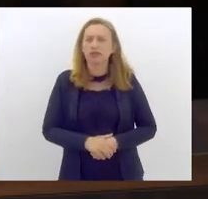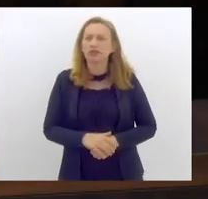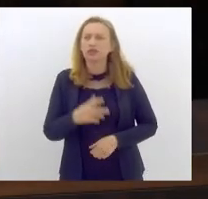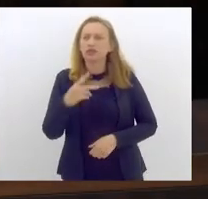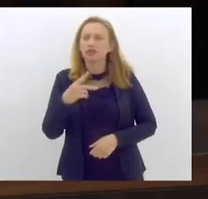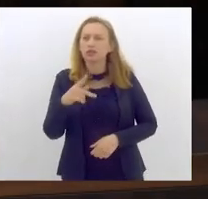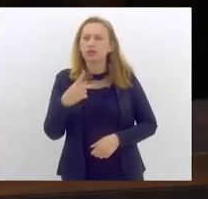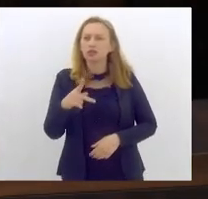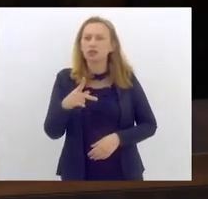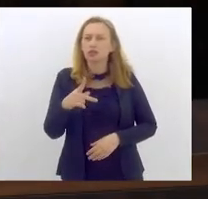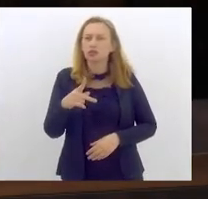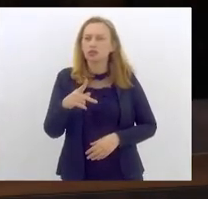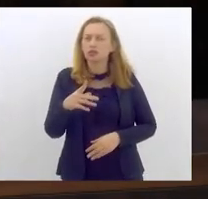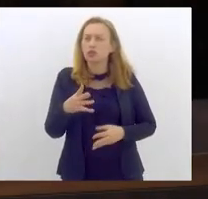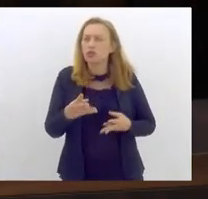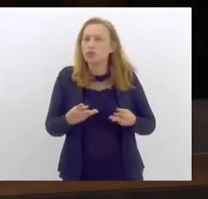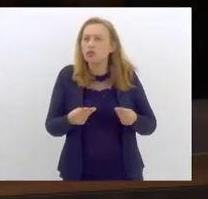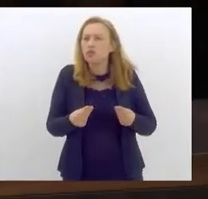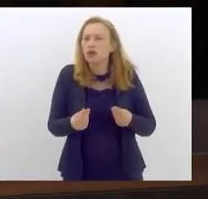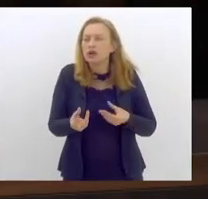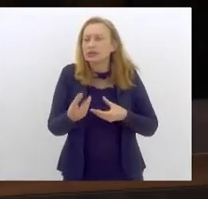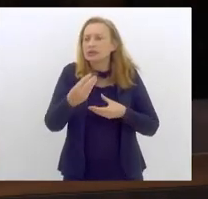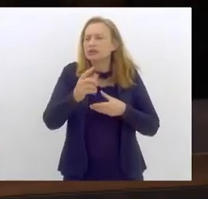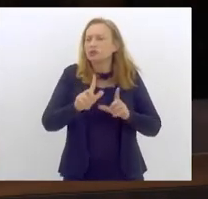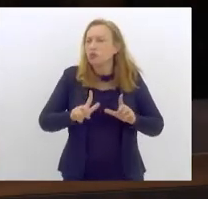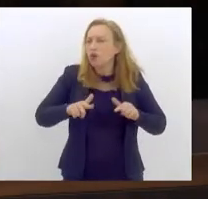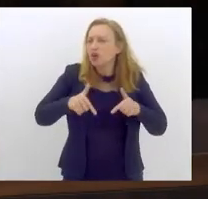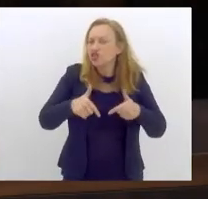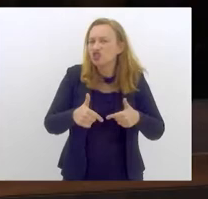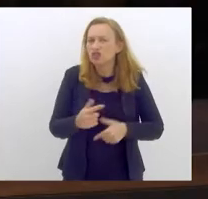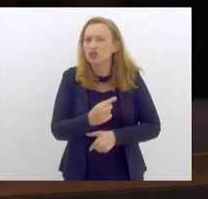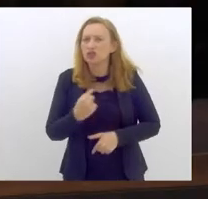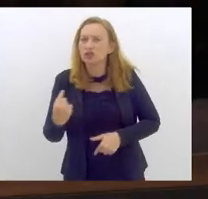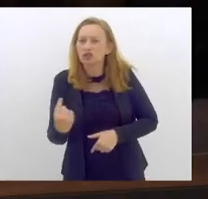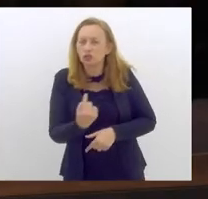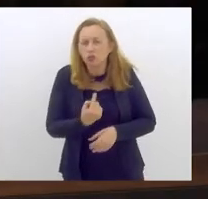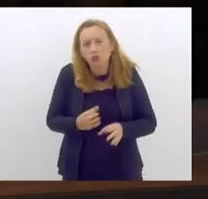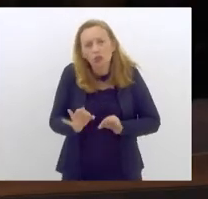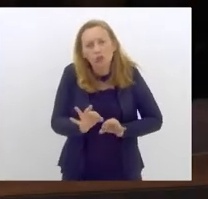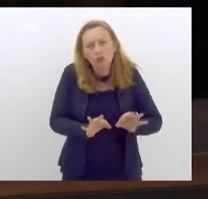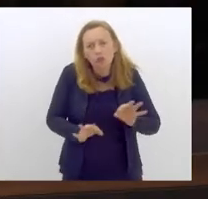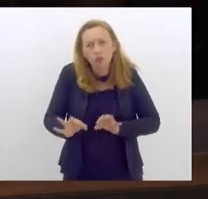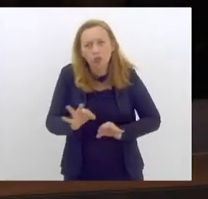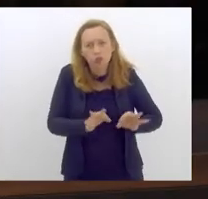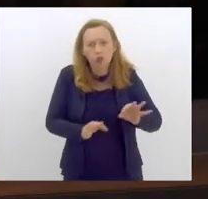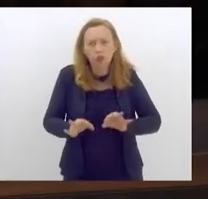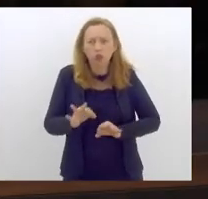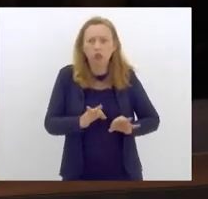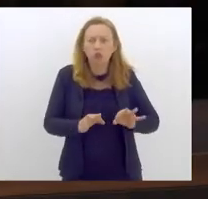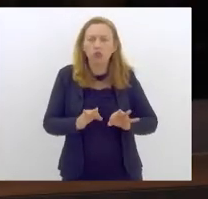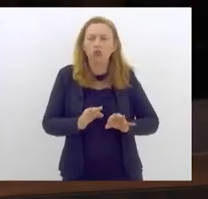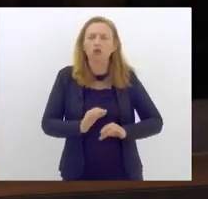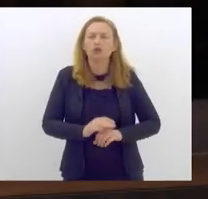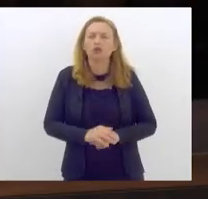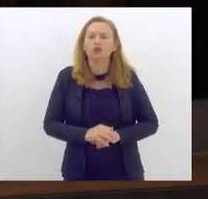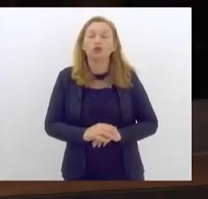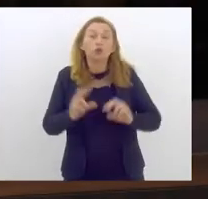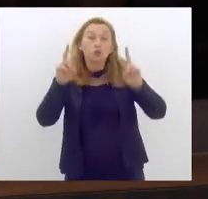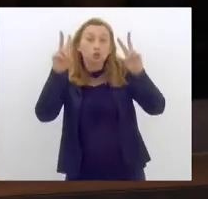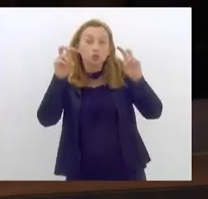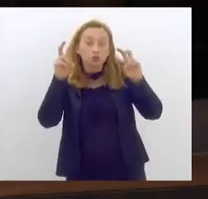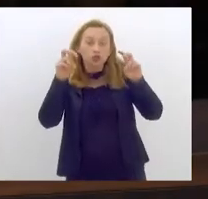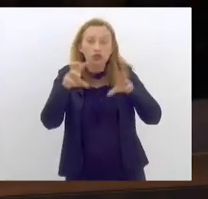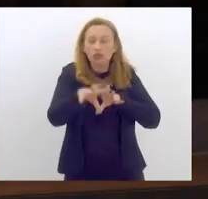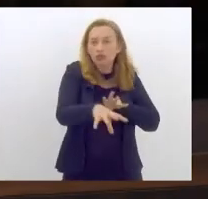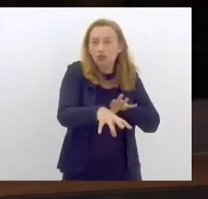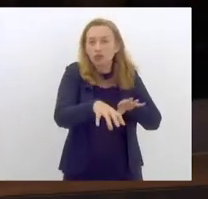essência tanto das ações da nossa organização da nossa organicidade dos temas da